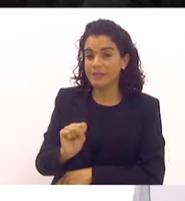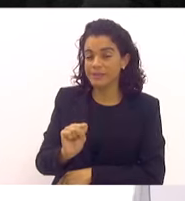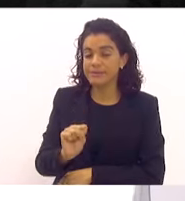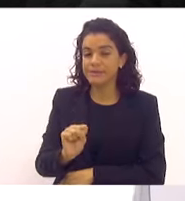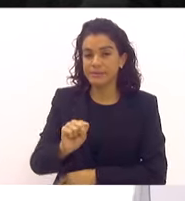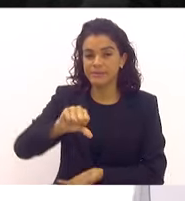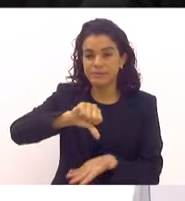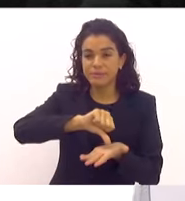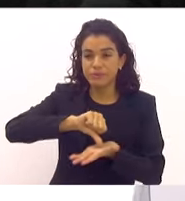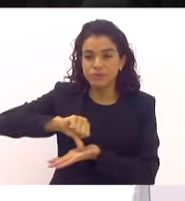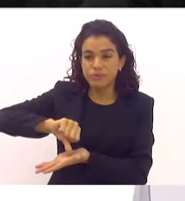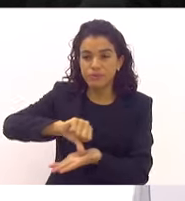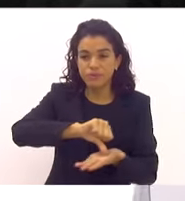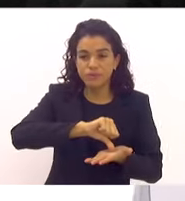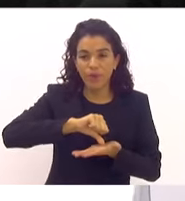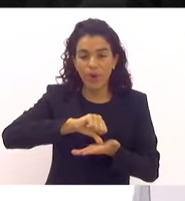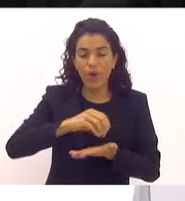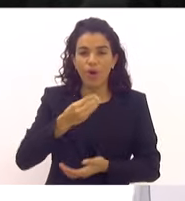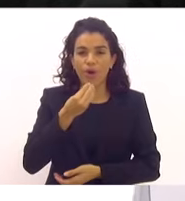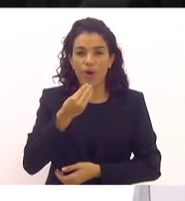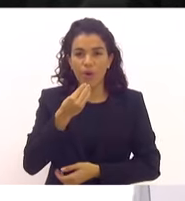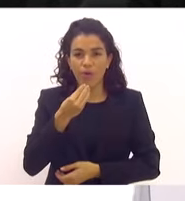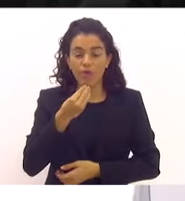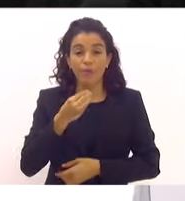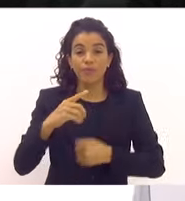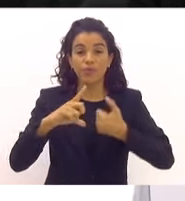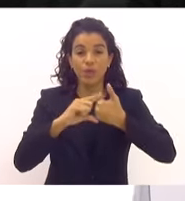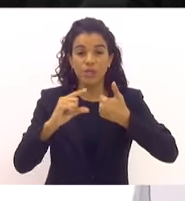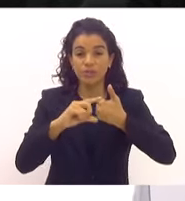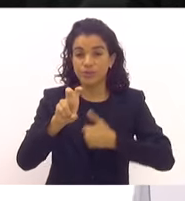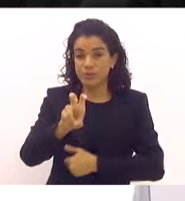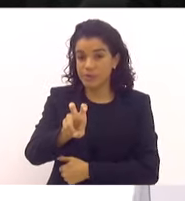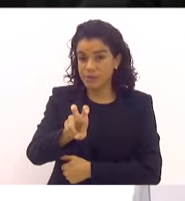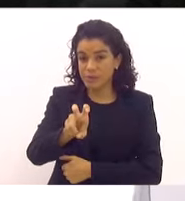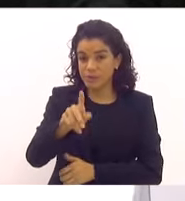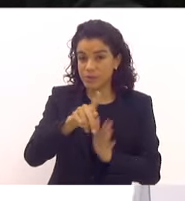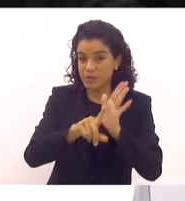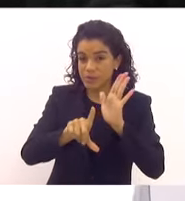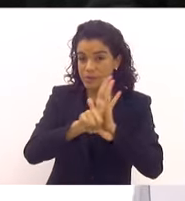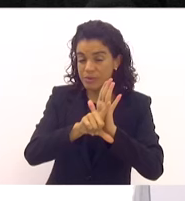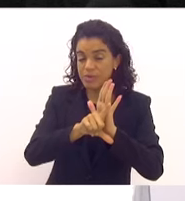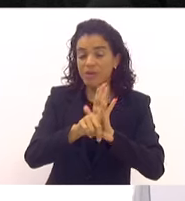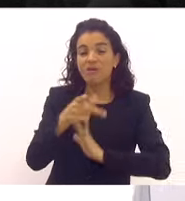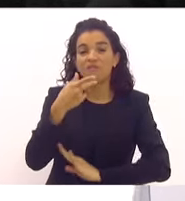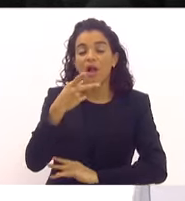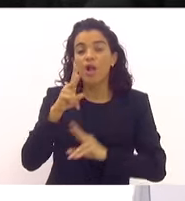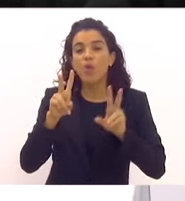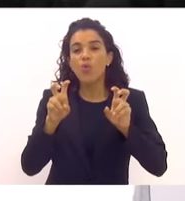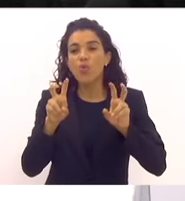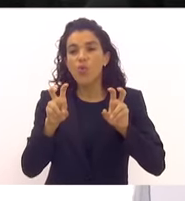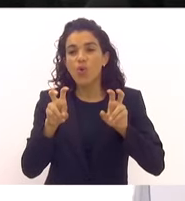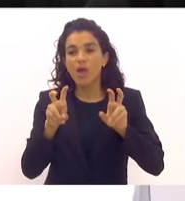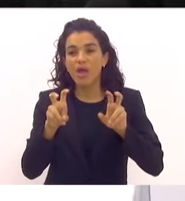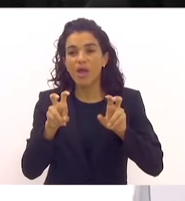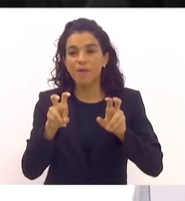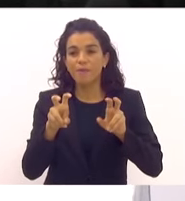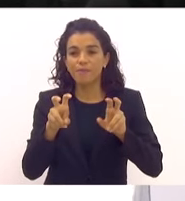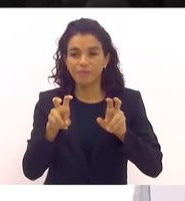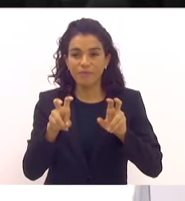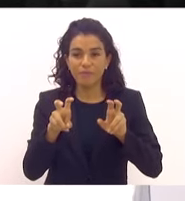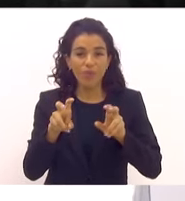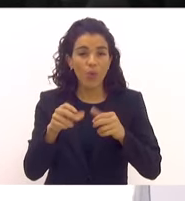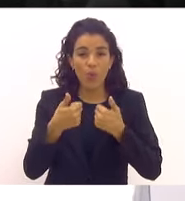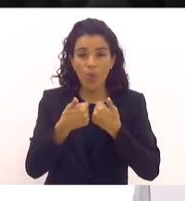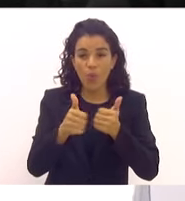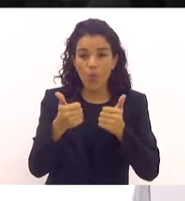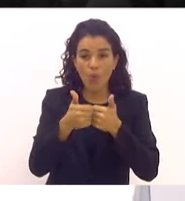Claro, também no artigo 5º, salvo de memória, é quase o vovó, viu, a uva... os ônibus